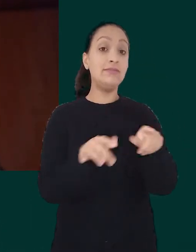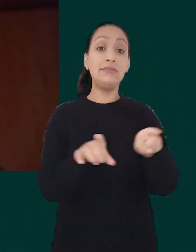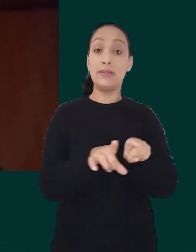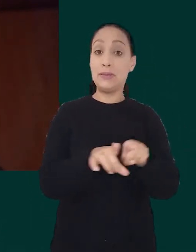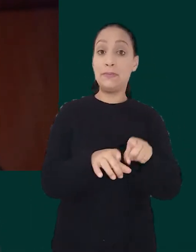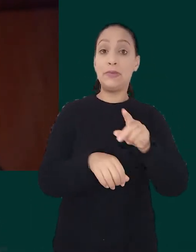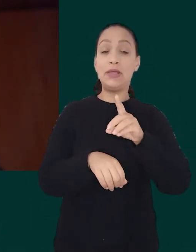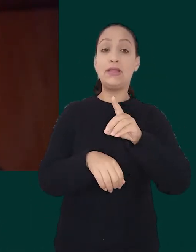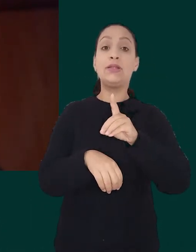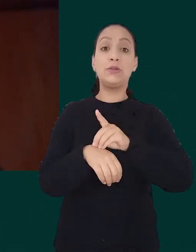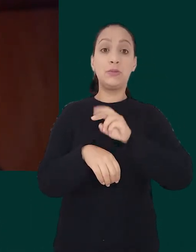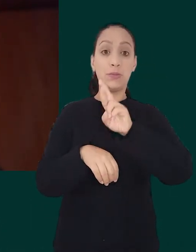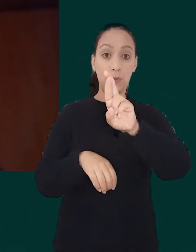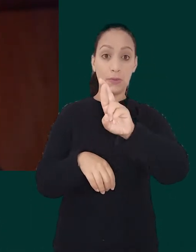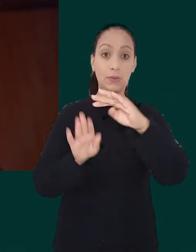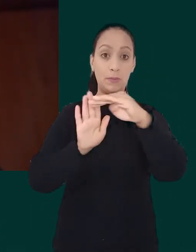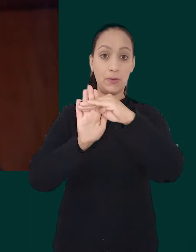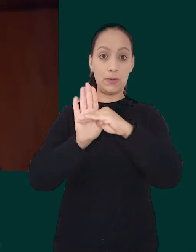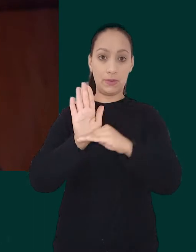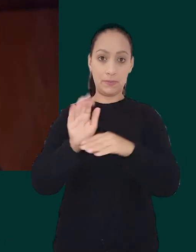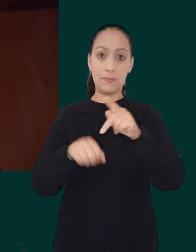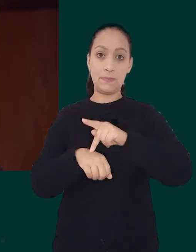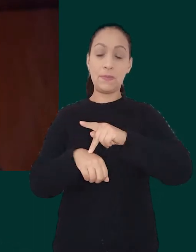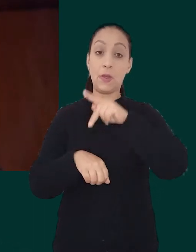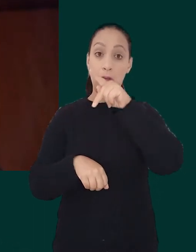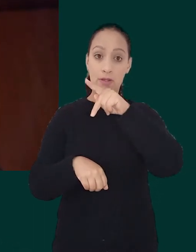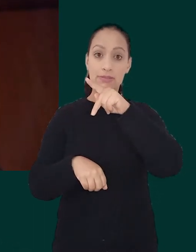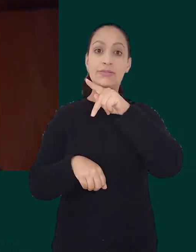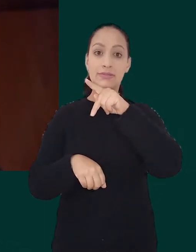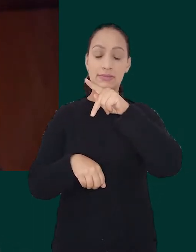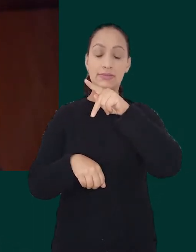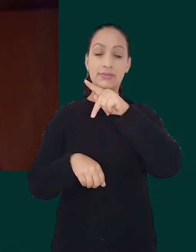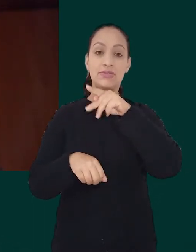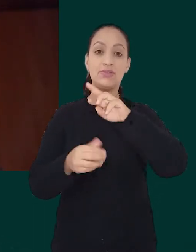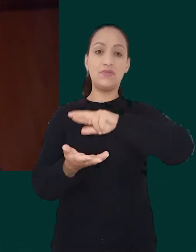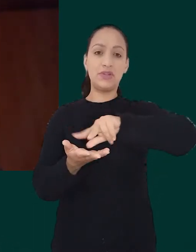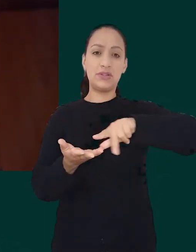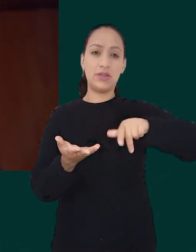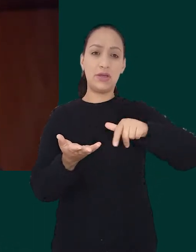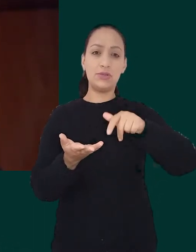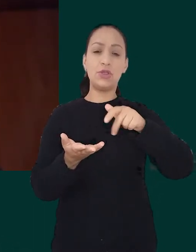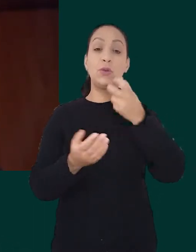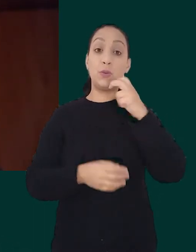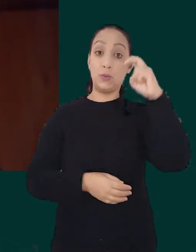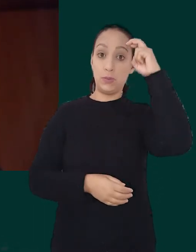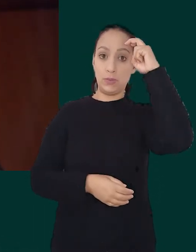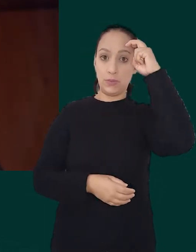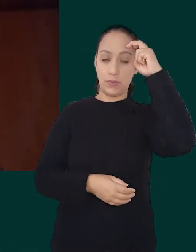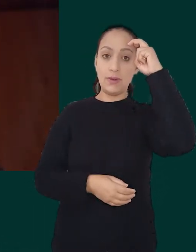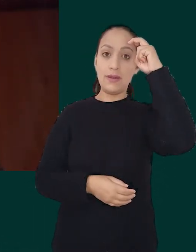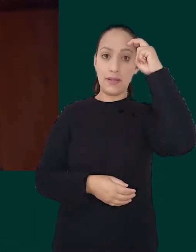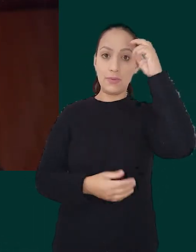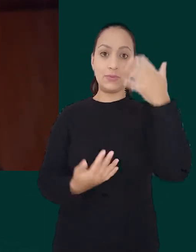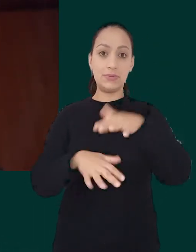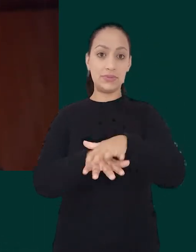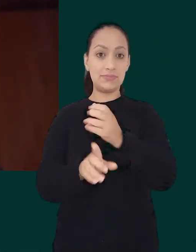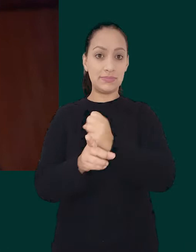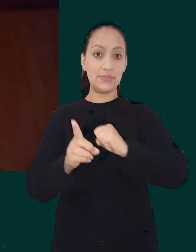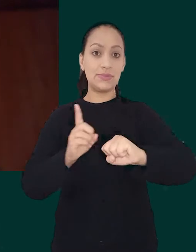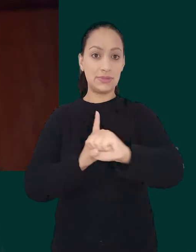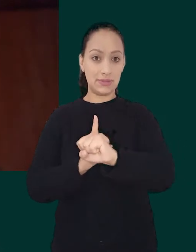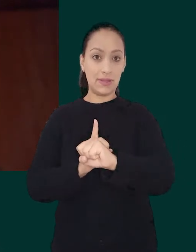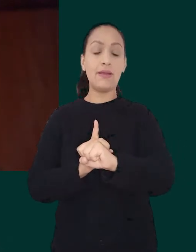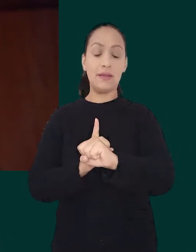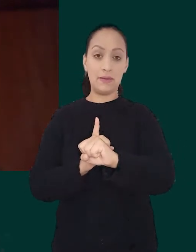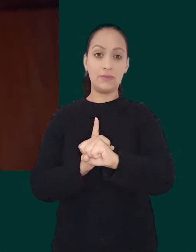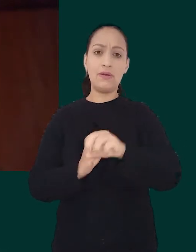doutorando do programa de pós-graduação em diversidade cultural e inclusão social, com vários anos de